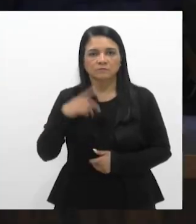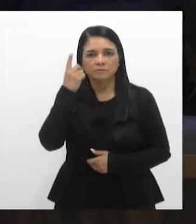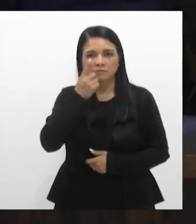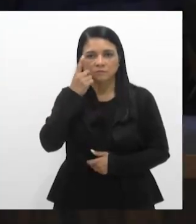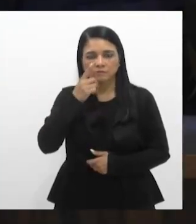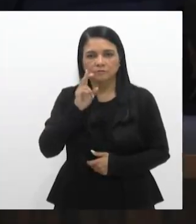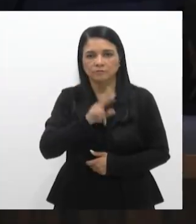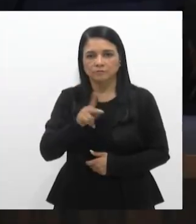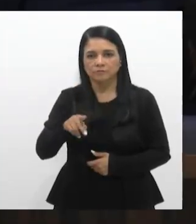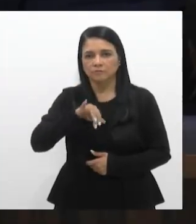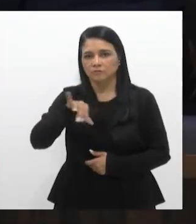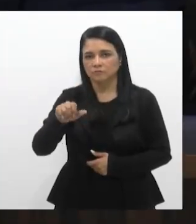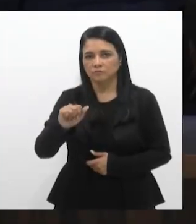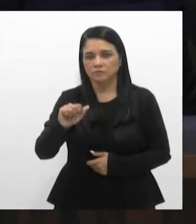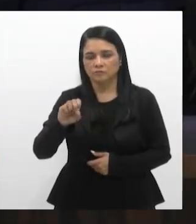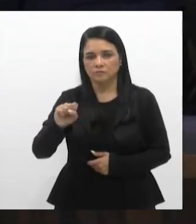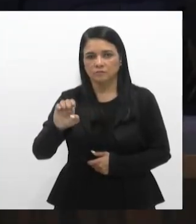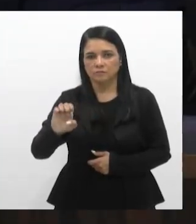Deputado professor Josemar.